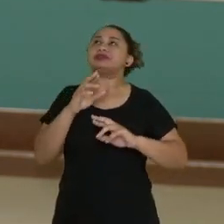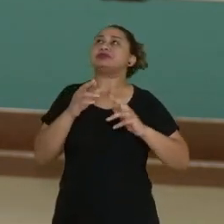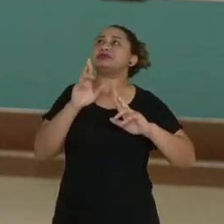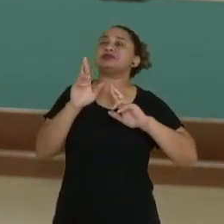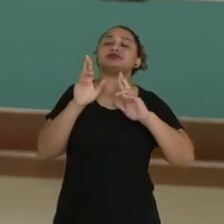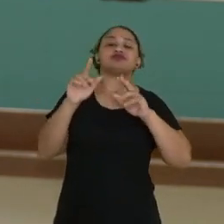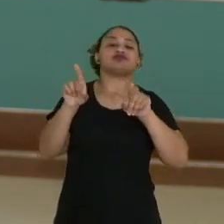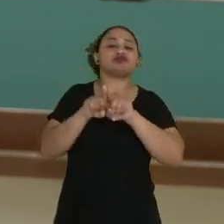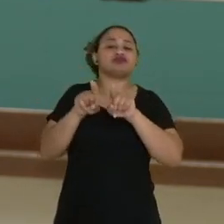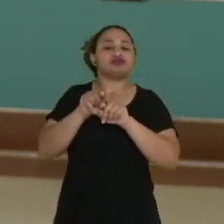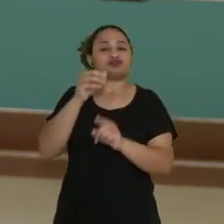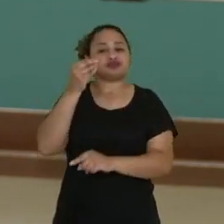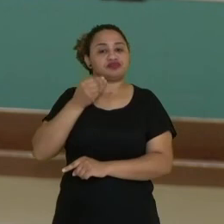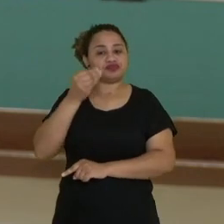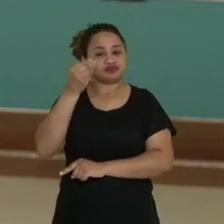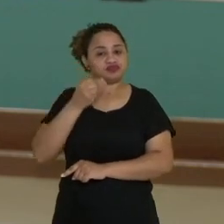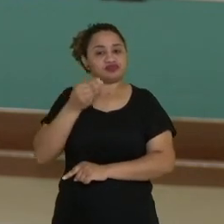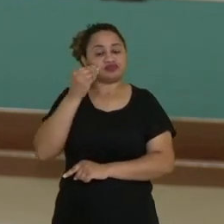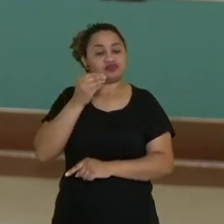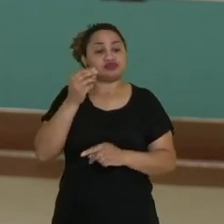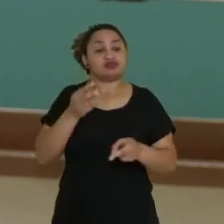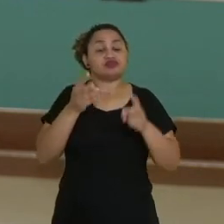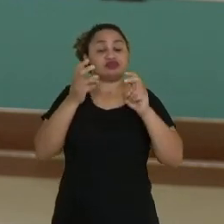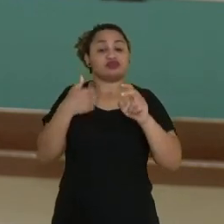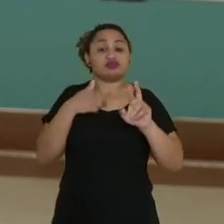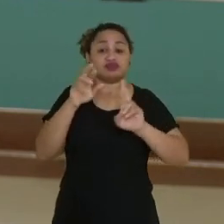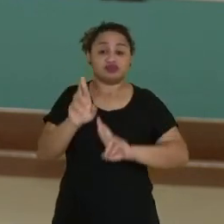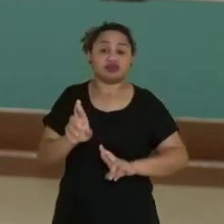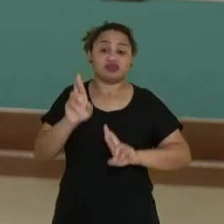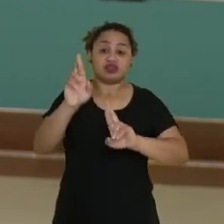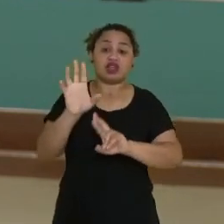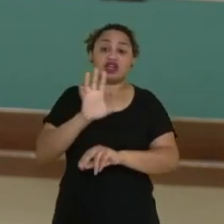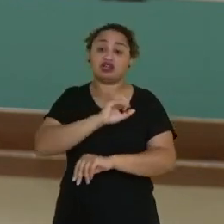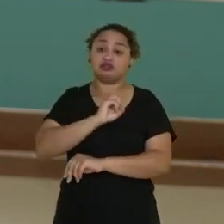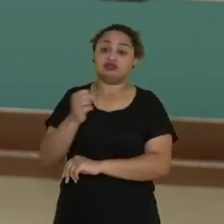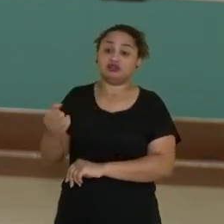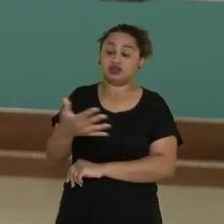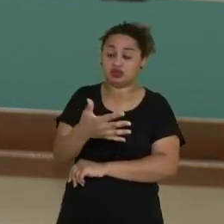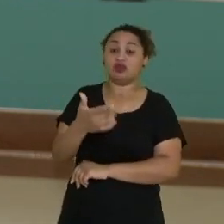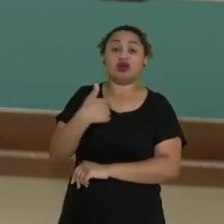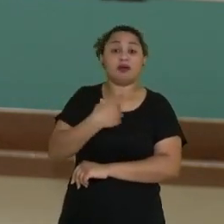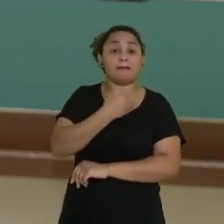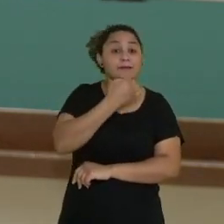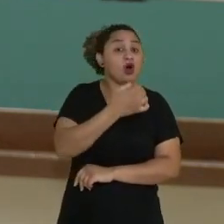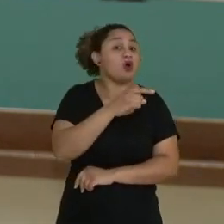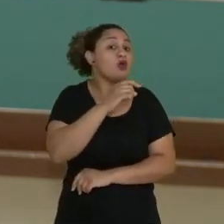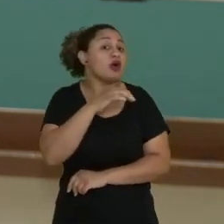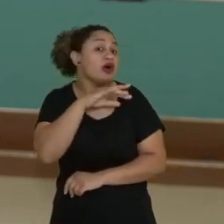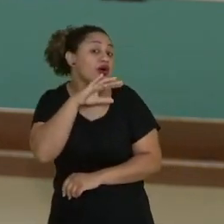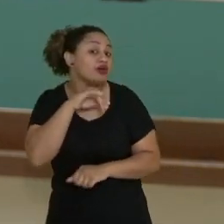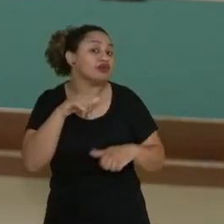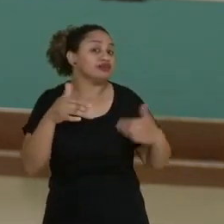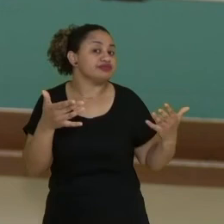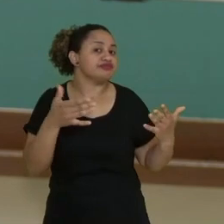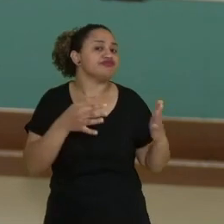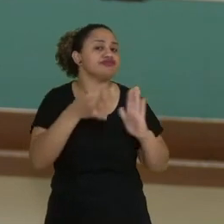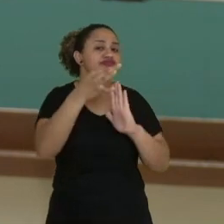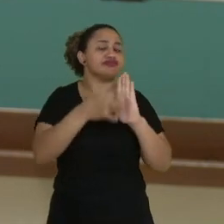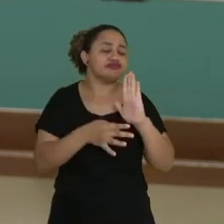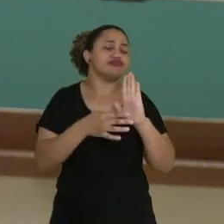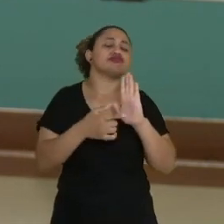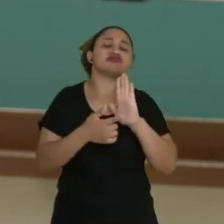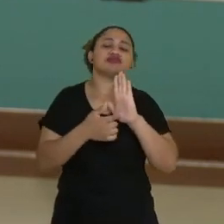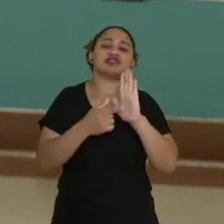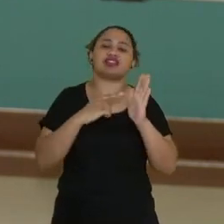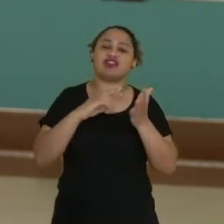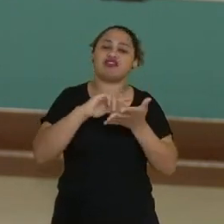veja, essa esperança e esse amor renovado é positivo ou é negativo? O texto nos dá